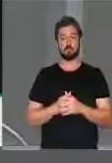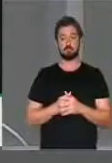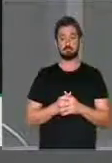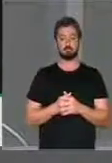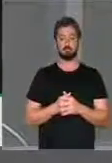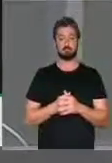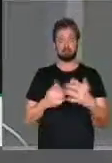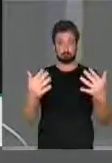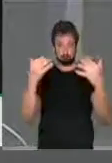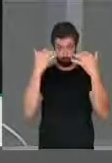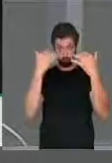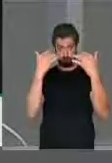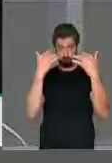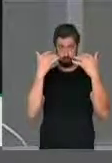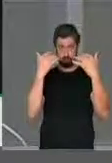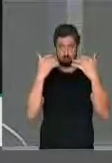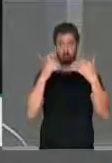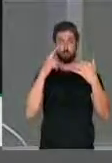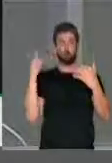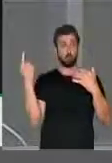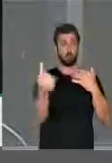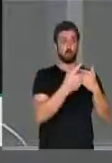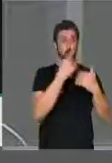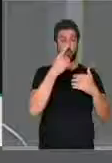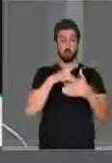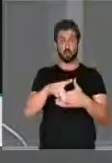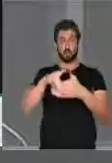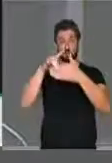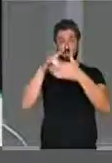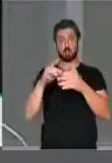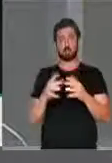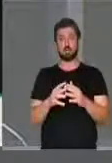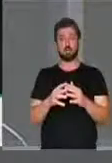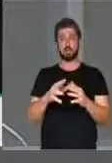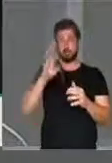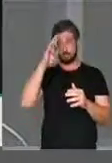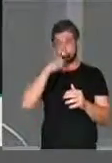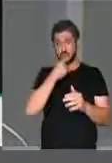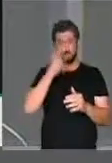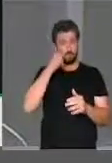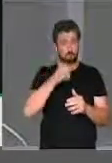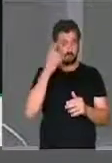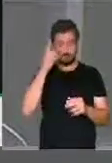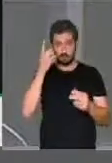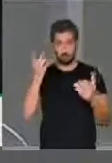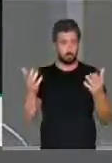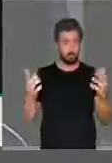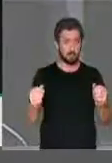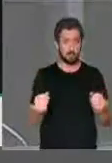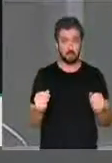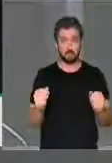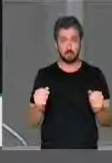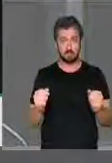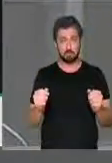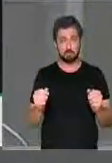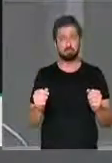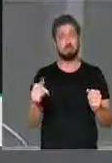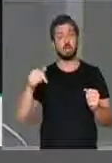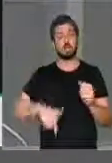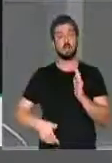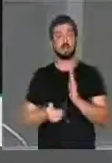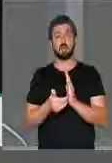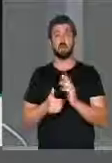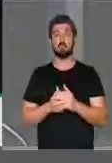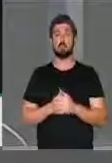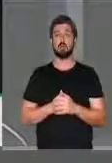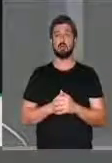eu chamo a atenção de todas as lideranças, das senhoras parlamentares e senhores parlamentares dessa